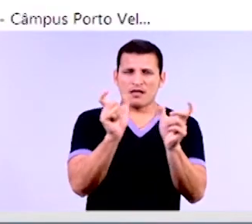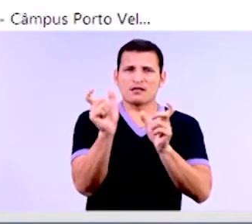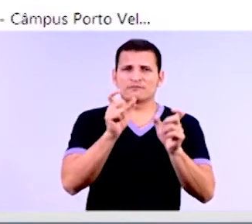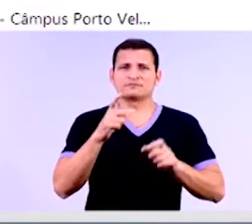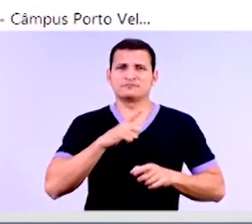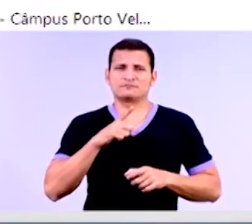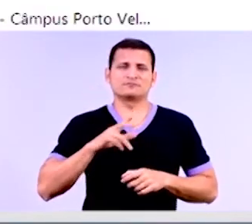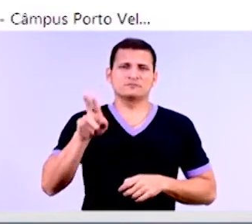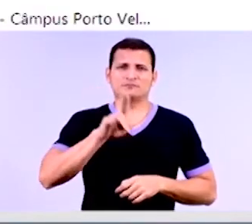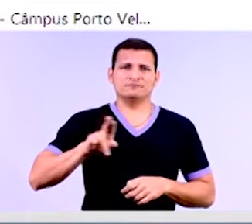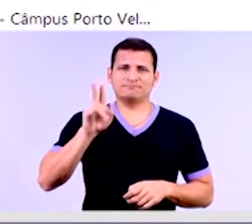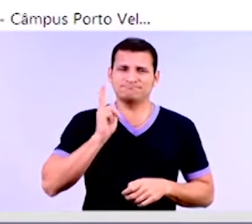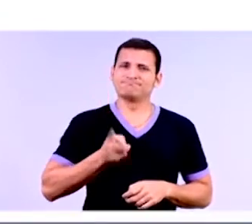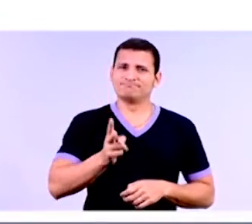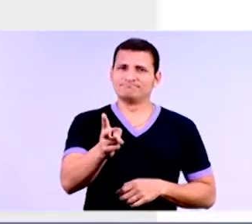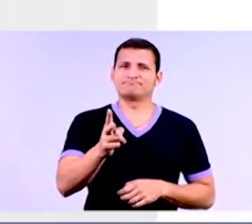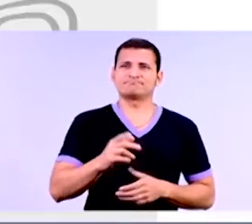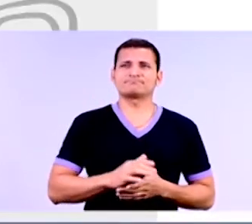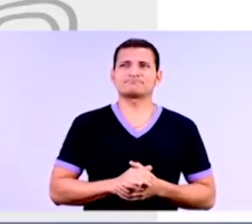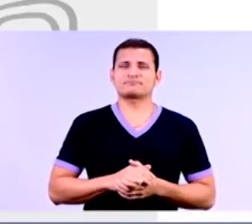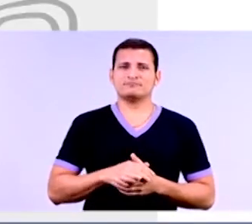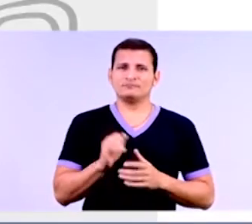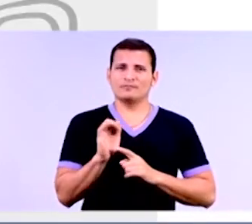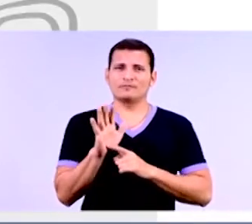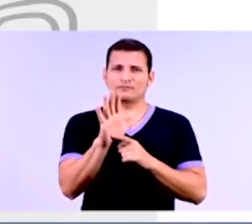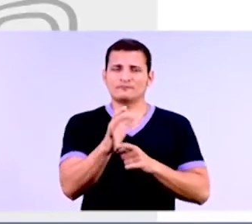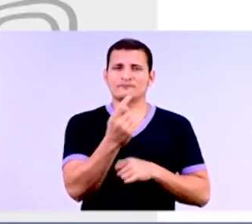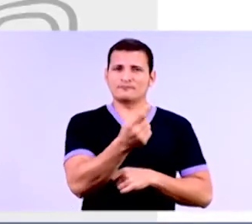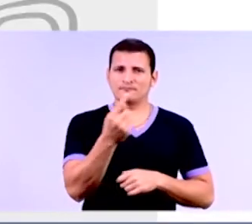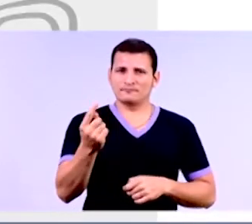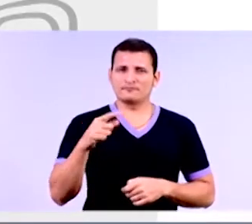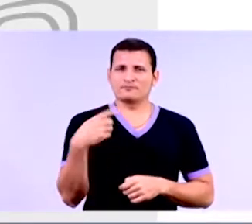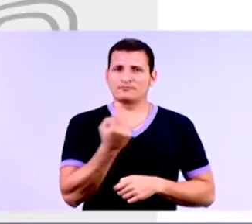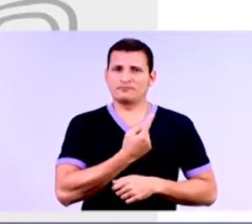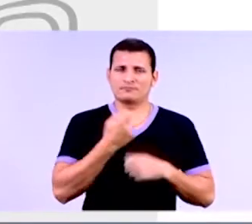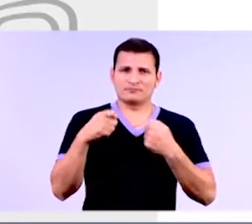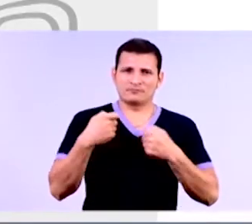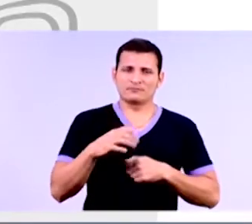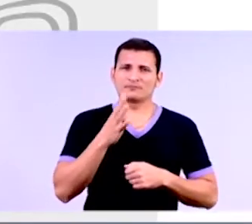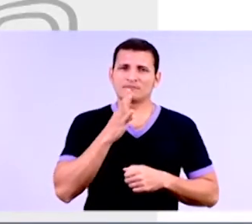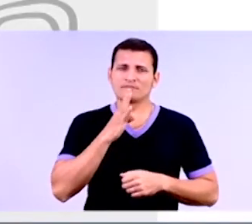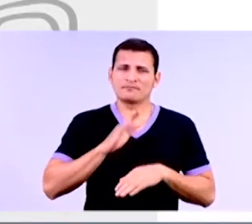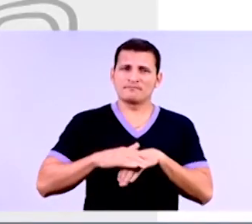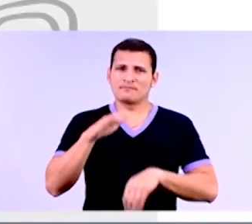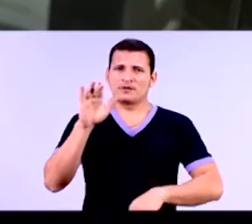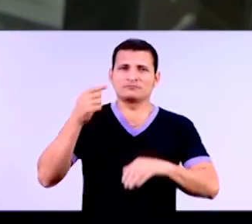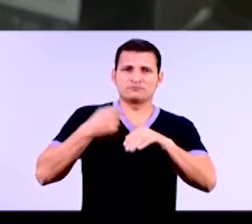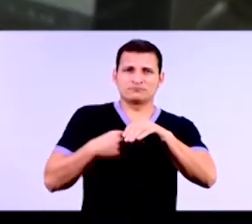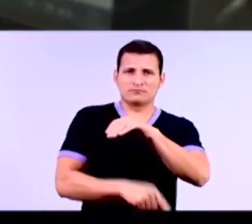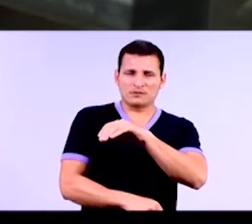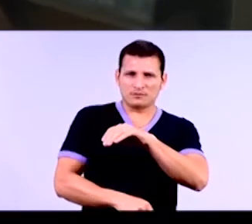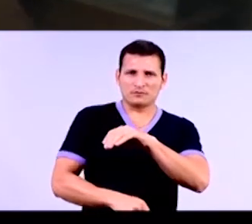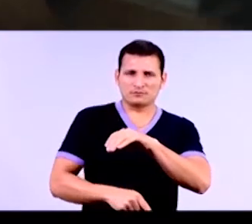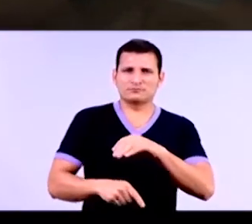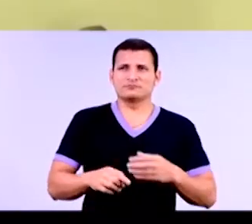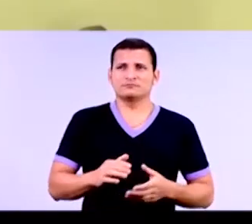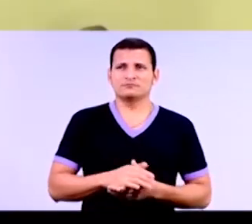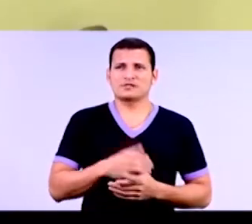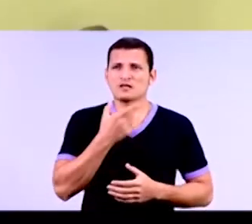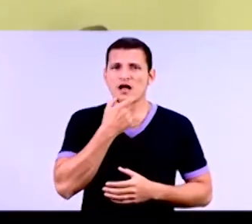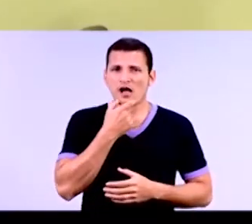utilizadas constantemente, demonstrando que cada um de nós precisa conhecer mais profundamente o idioma. Na vida de um